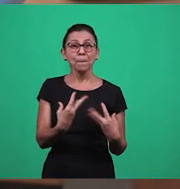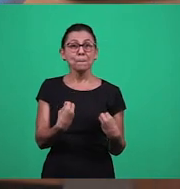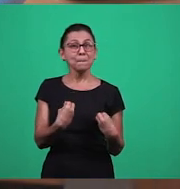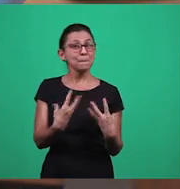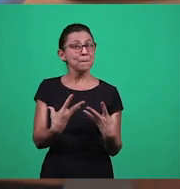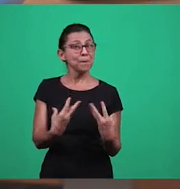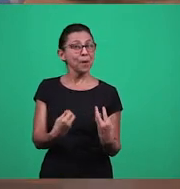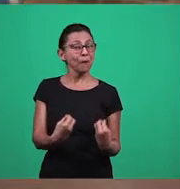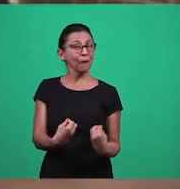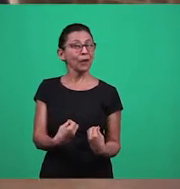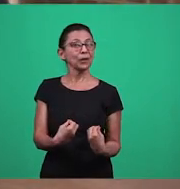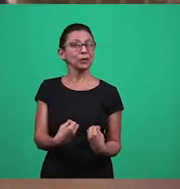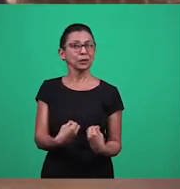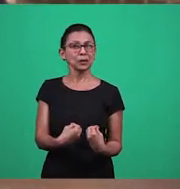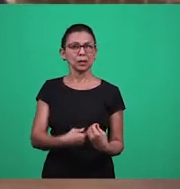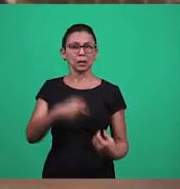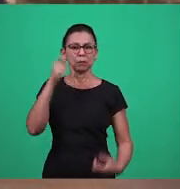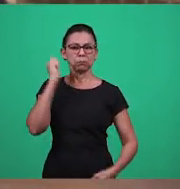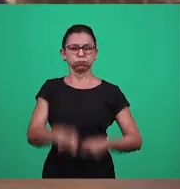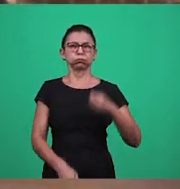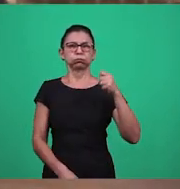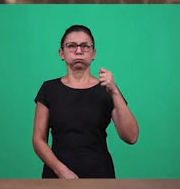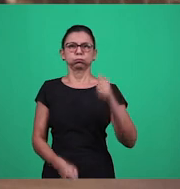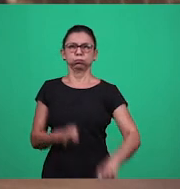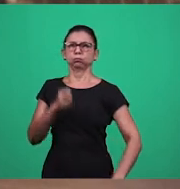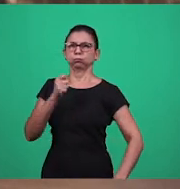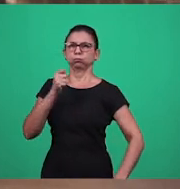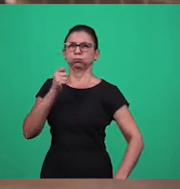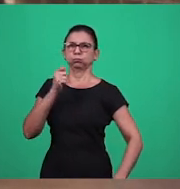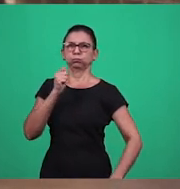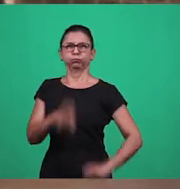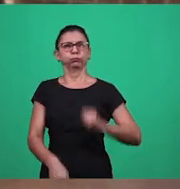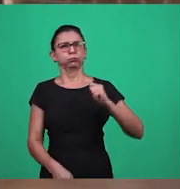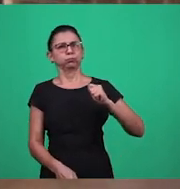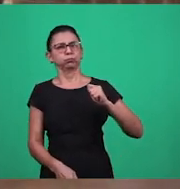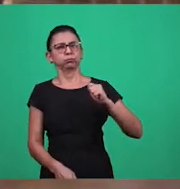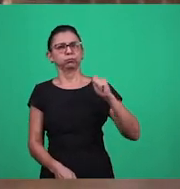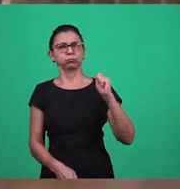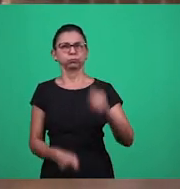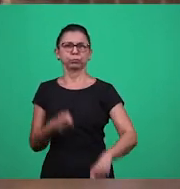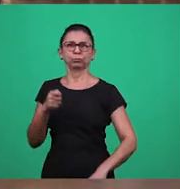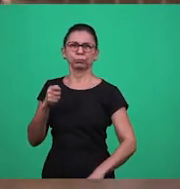temos. Nós temos o tambor,